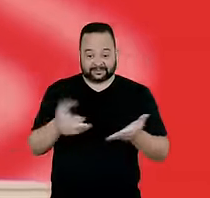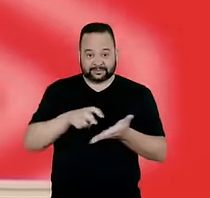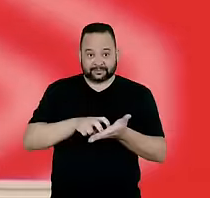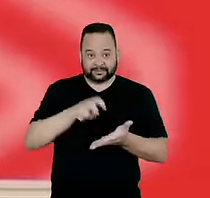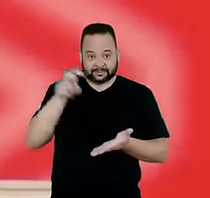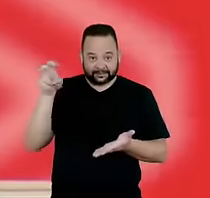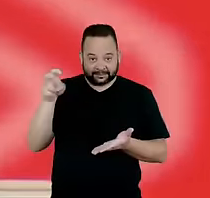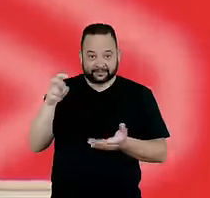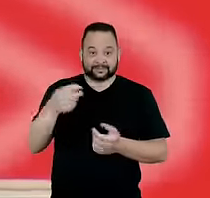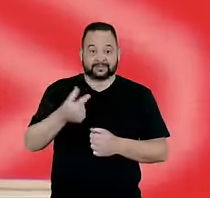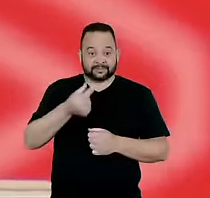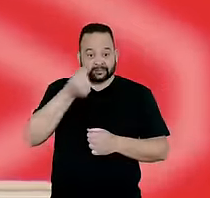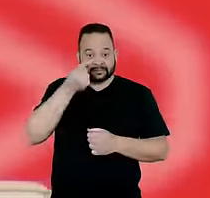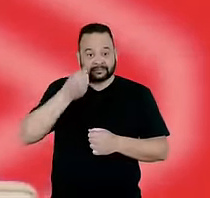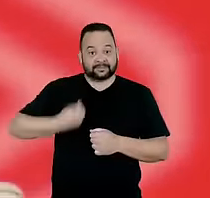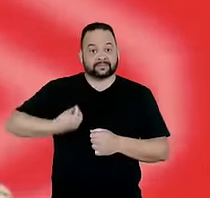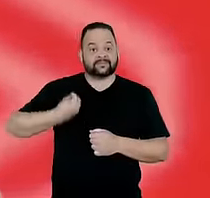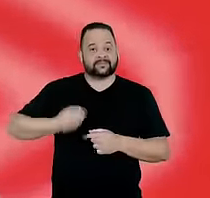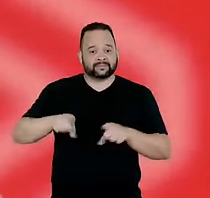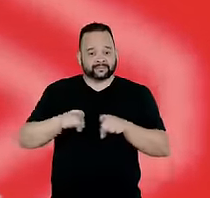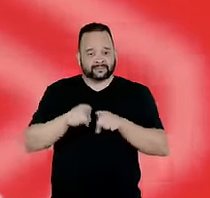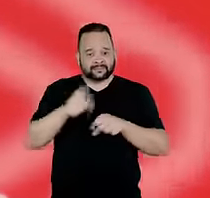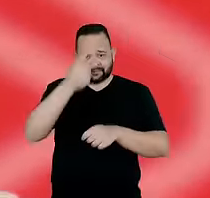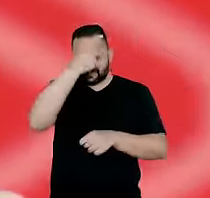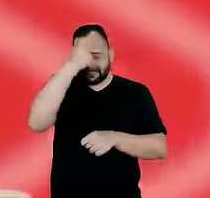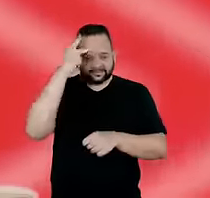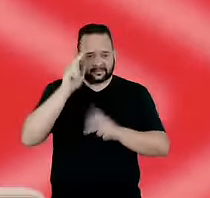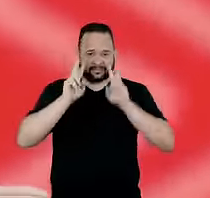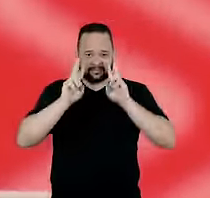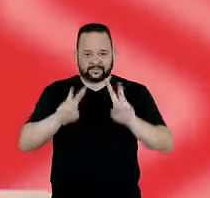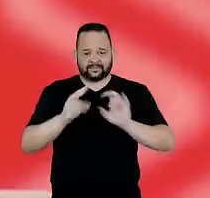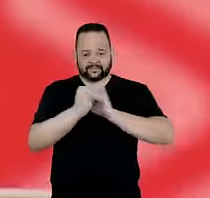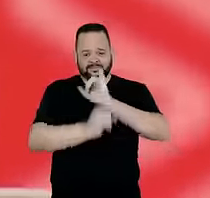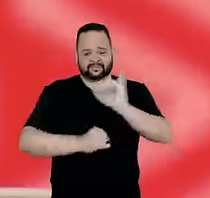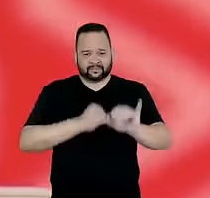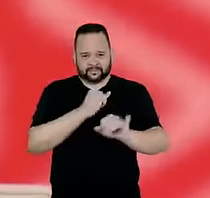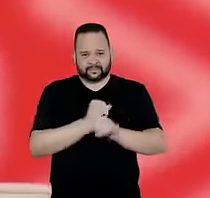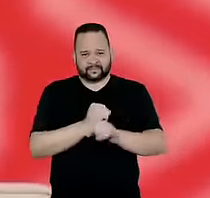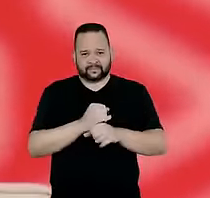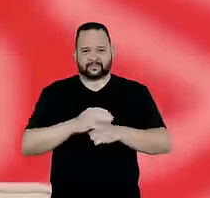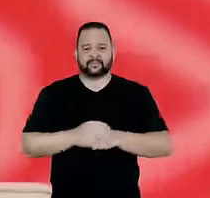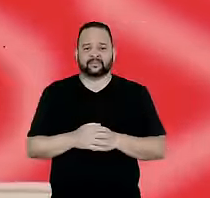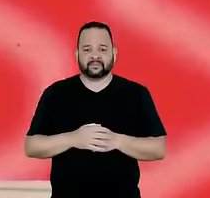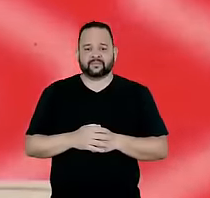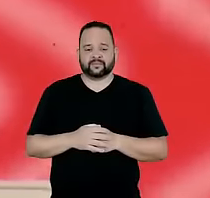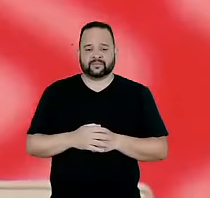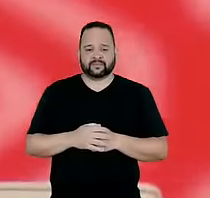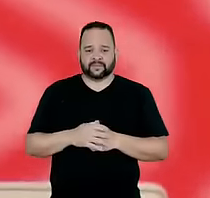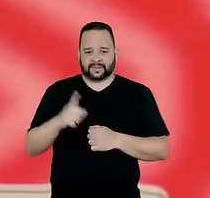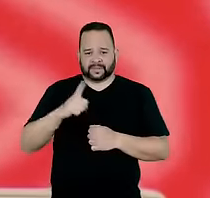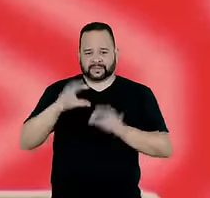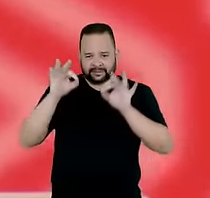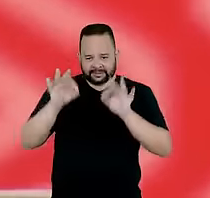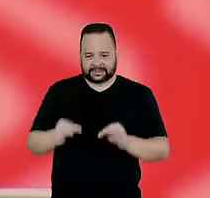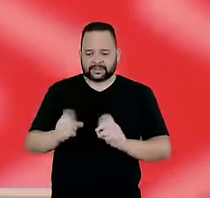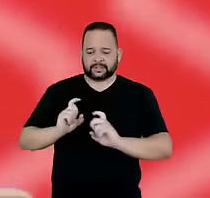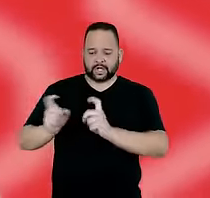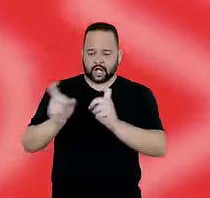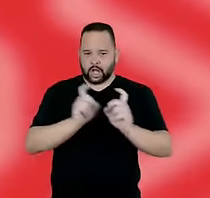também aquele pessoal que tá pela internet que tá acompanhando a gente pela internet essa Sem dúvida alguma é uma reunião